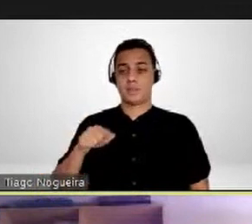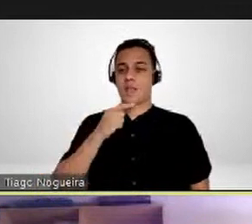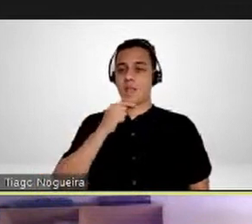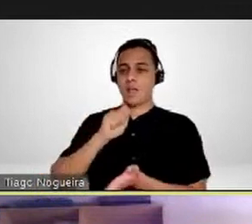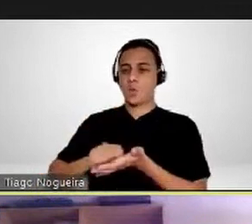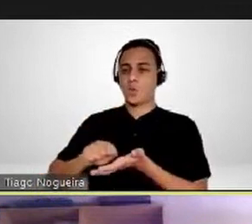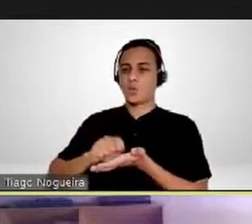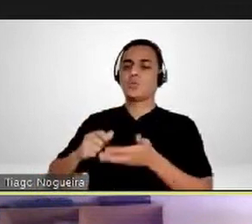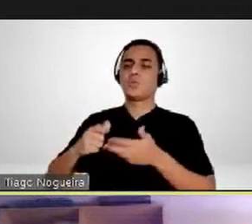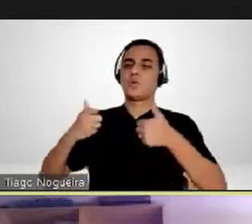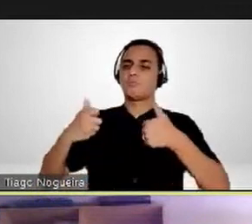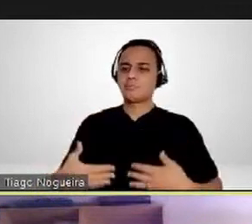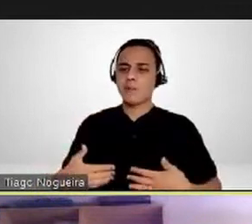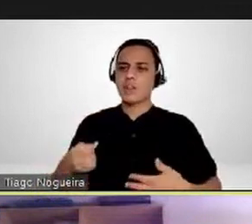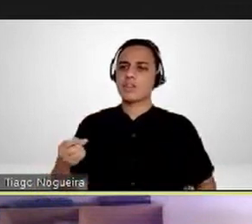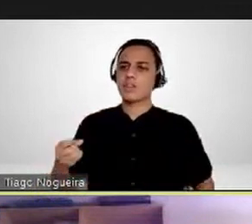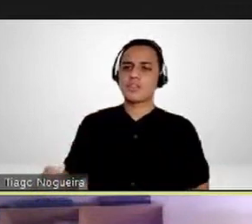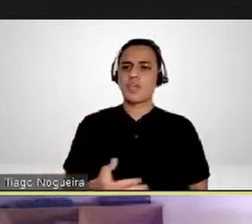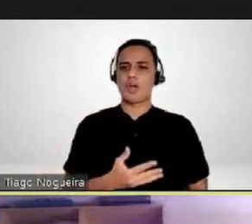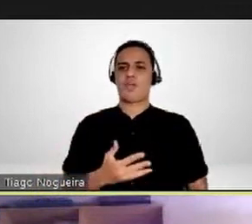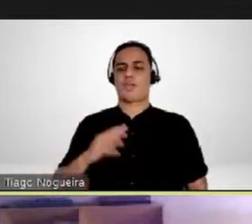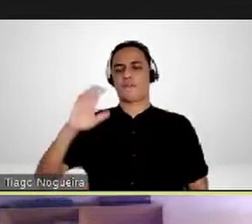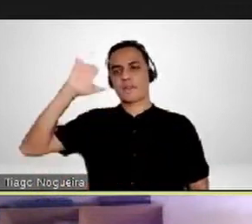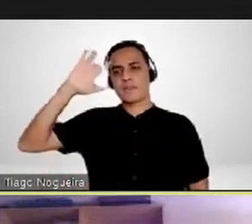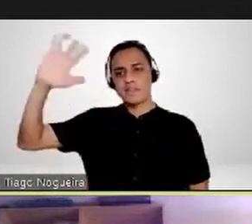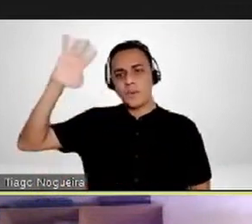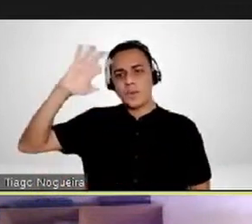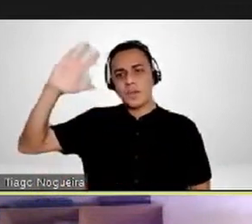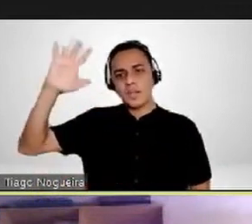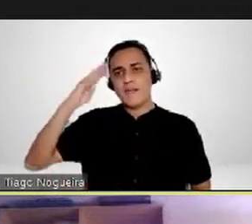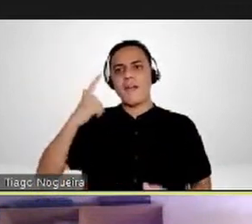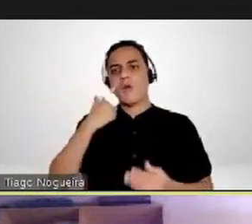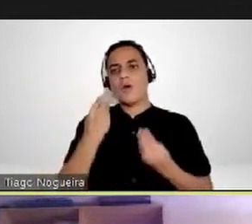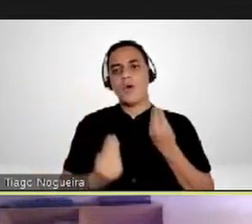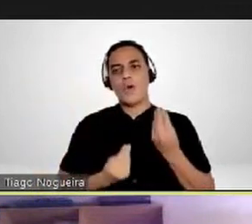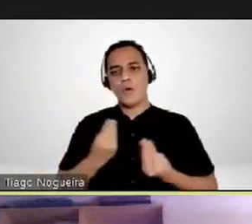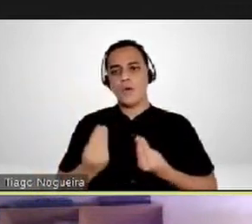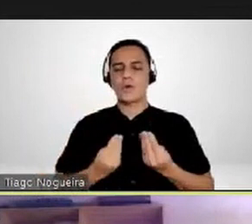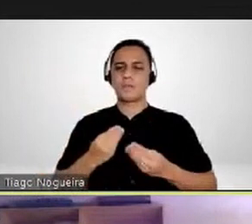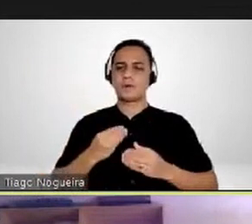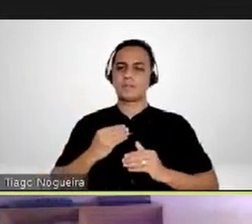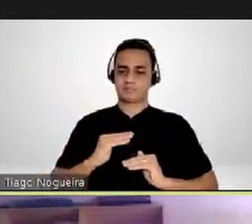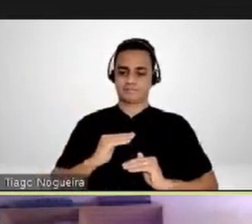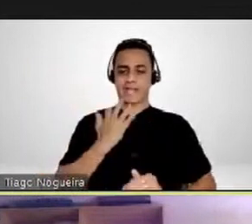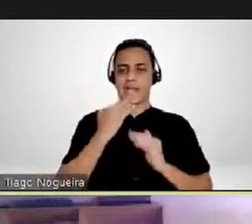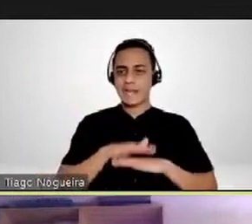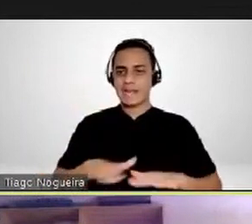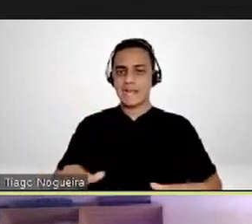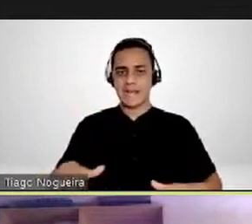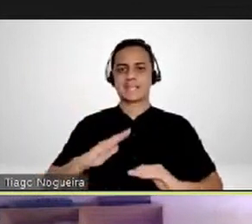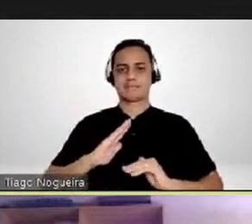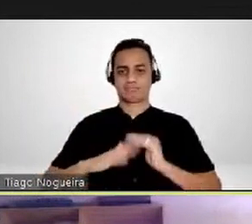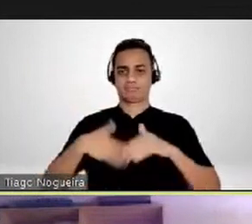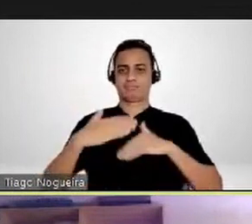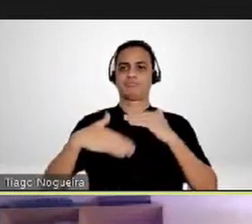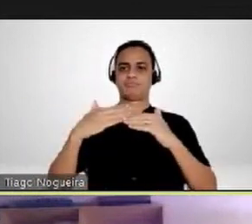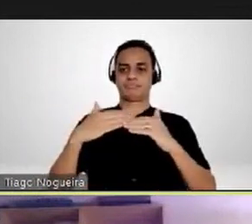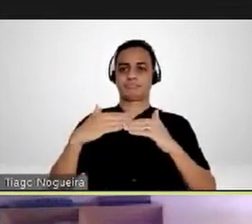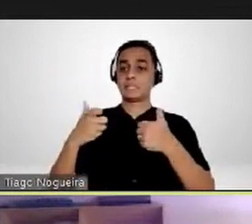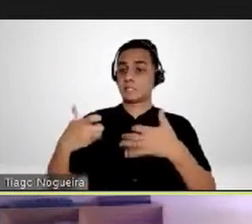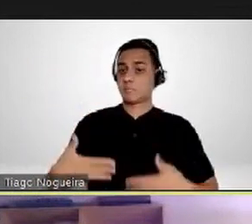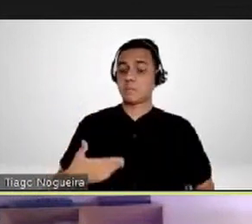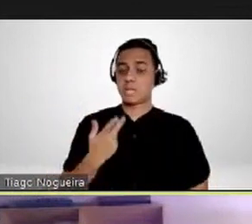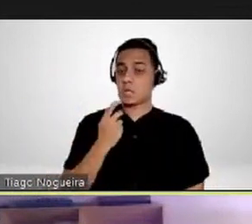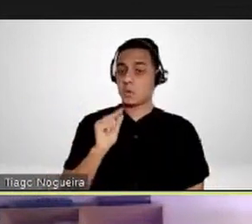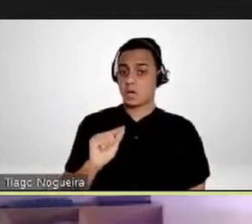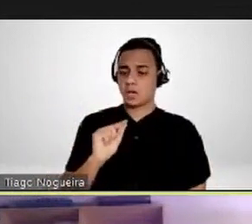novas teorias, né, que vão observar o desenvolvimento das crianças, ele diz: acredito que sua preocupação técnica